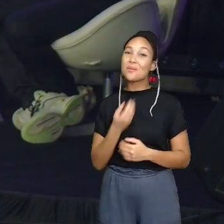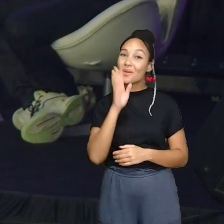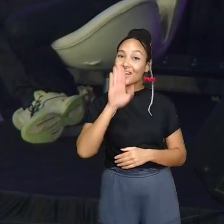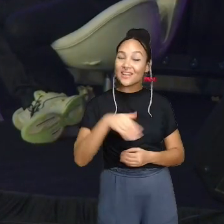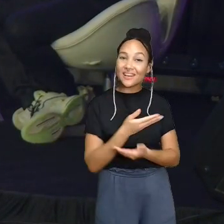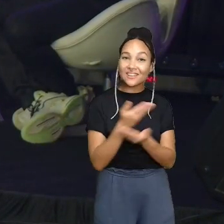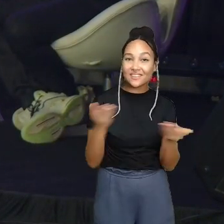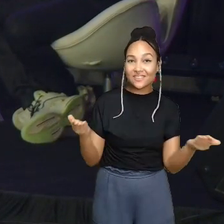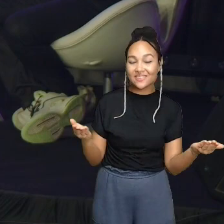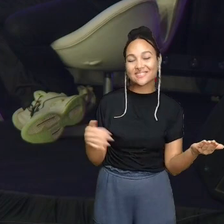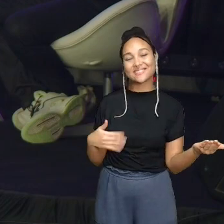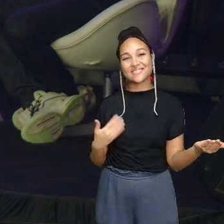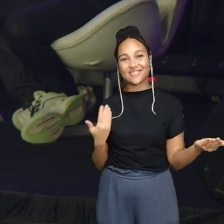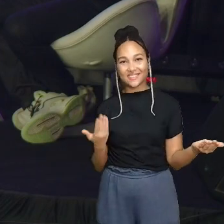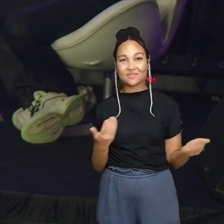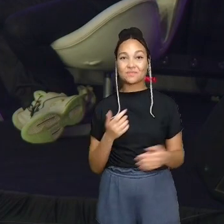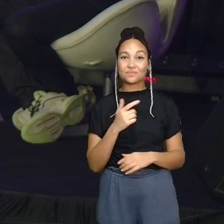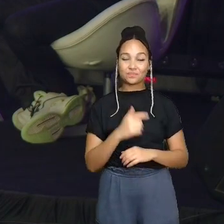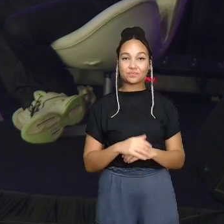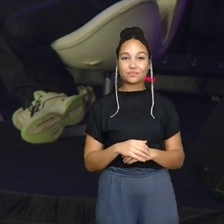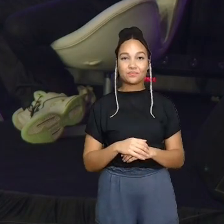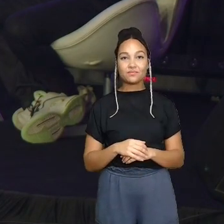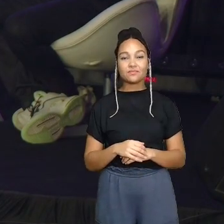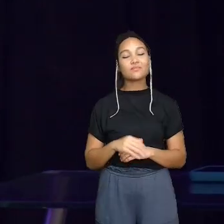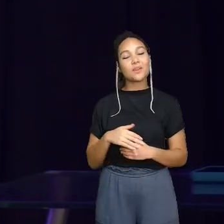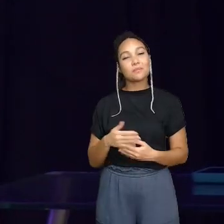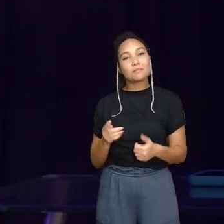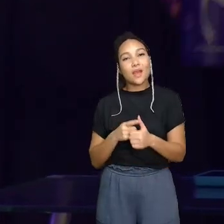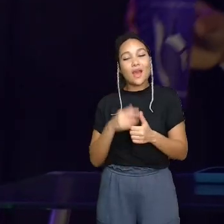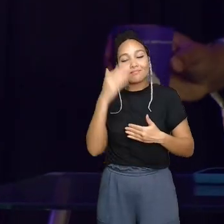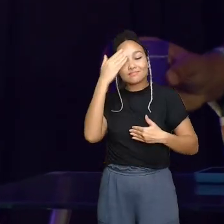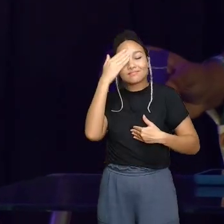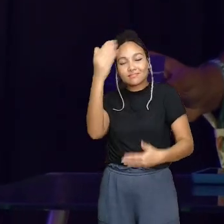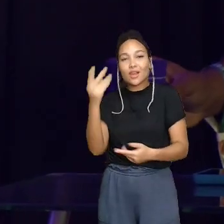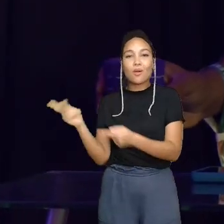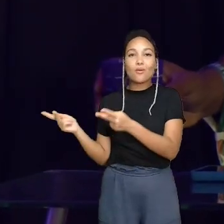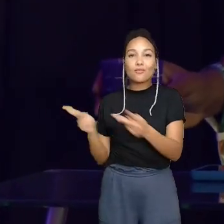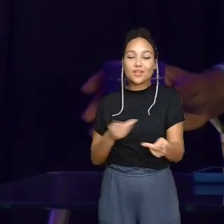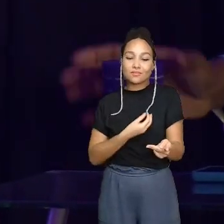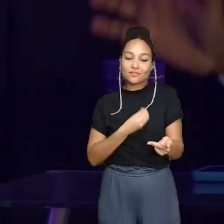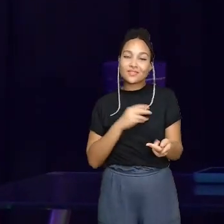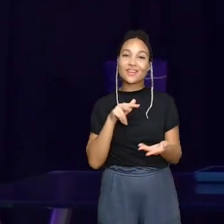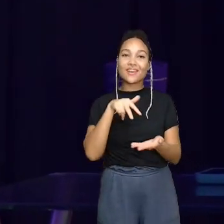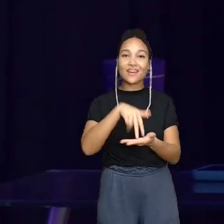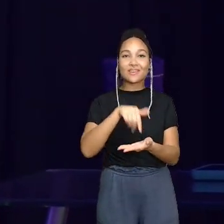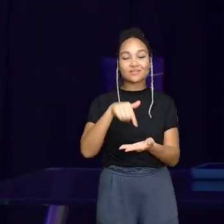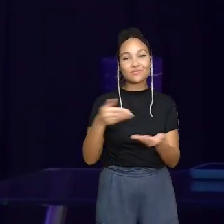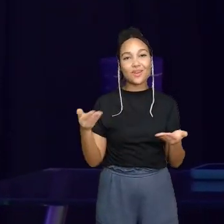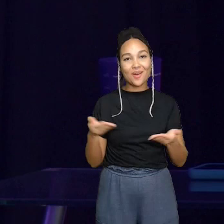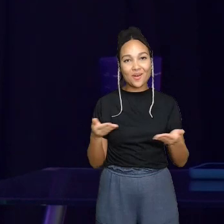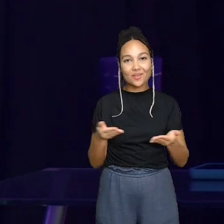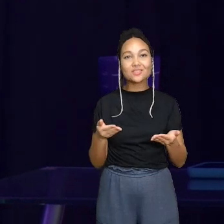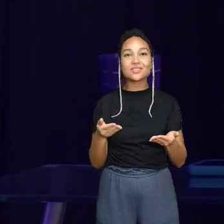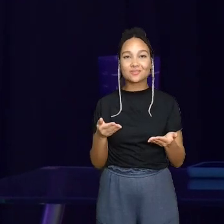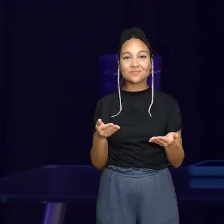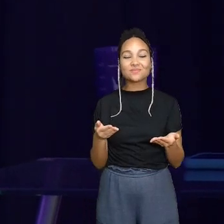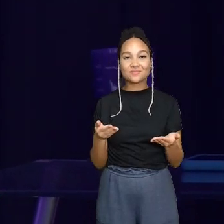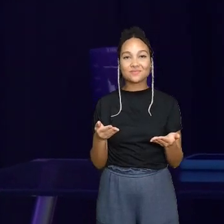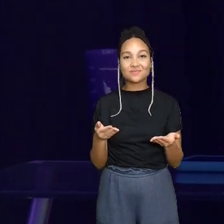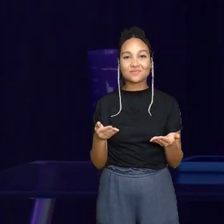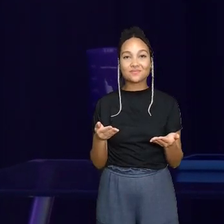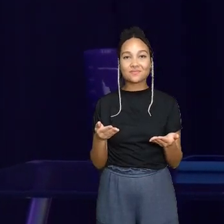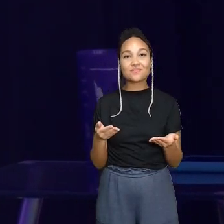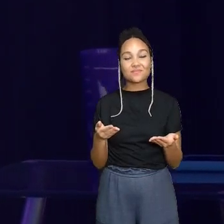Bom, em primeiro lugar, agradecer esse convite para estar aqui, que é, como eu